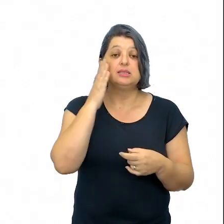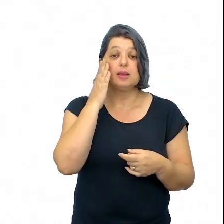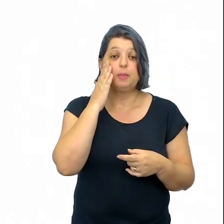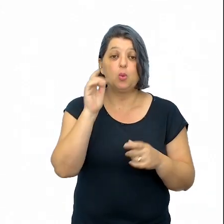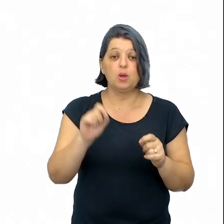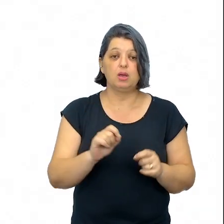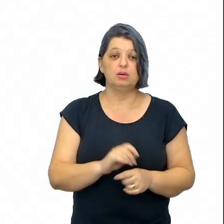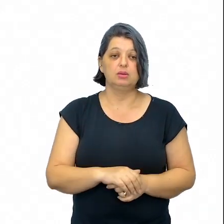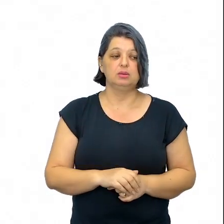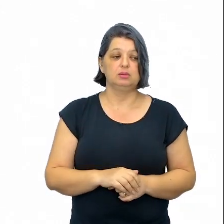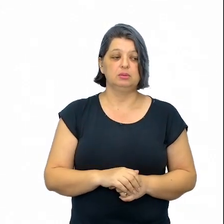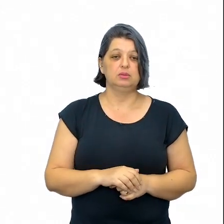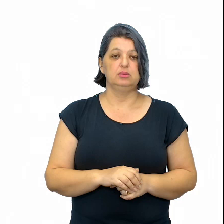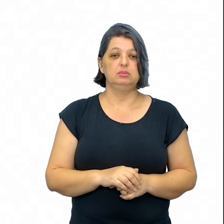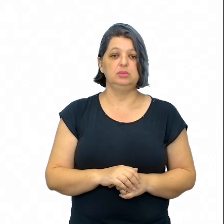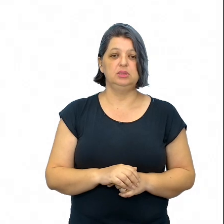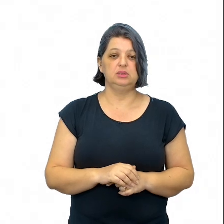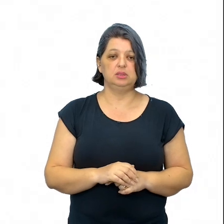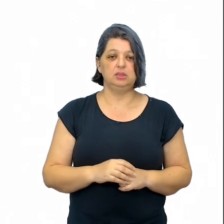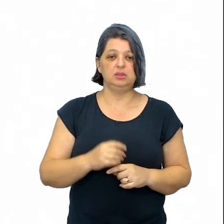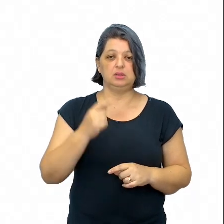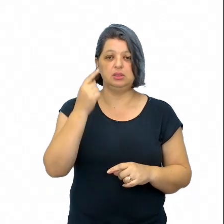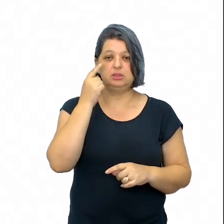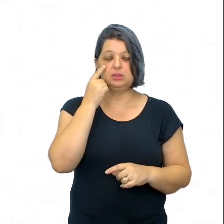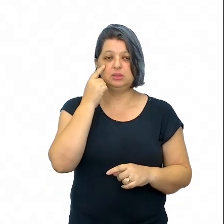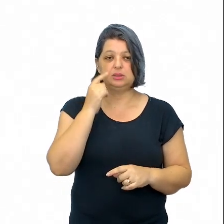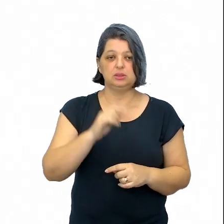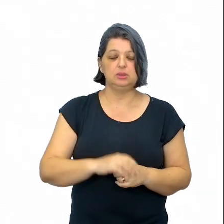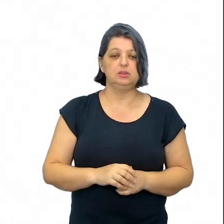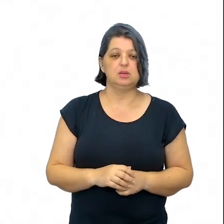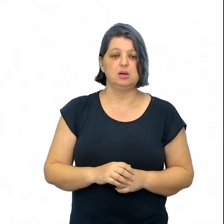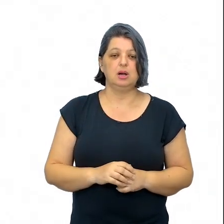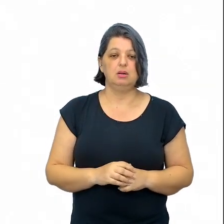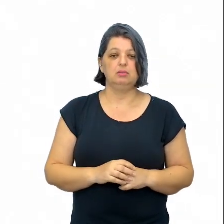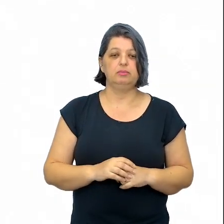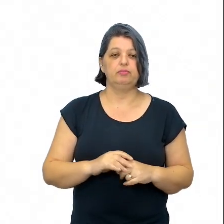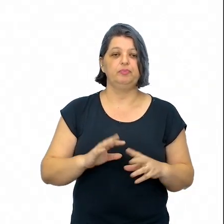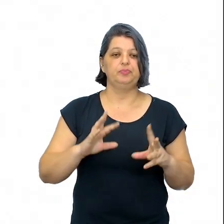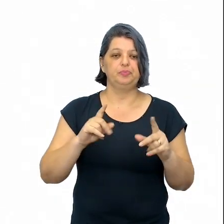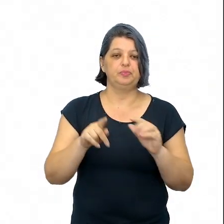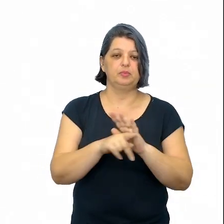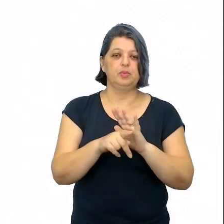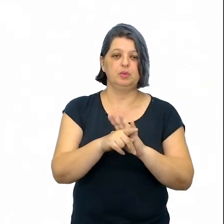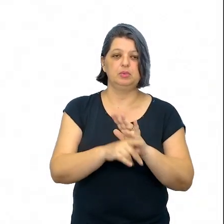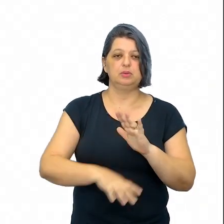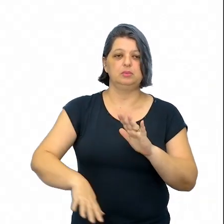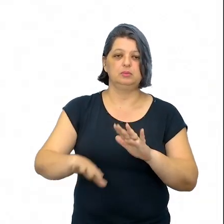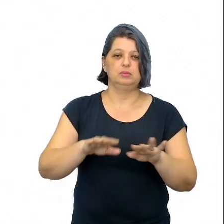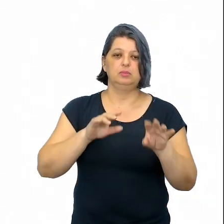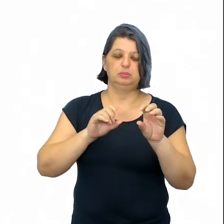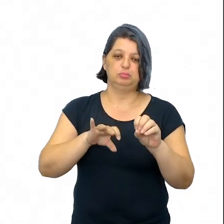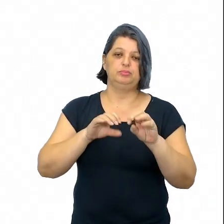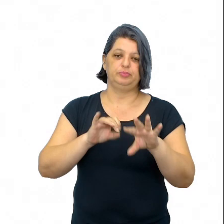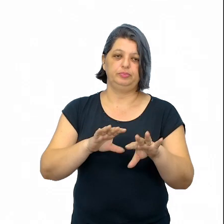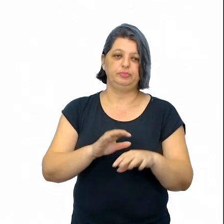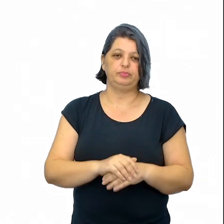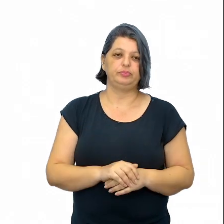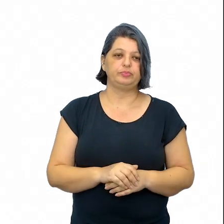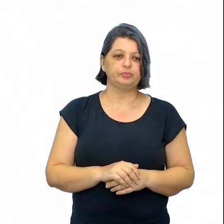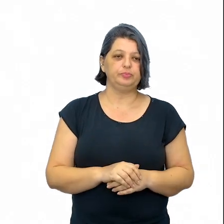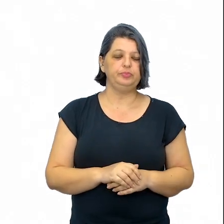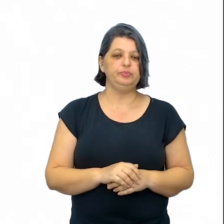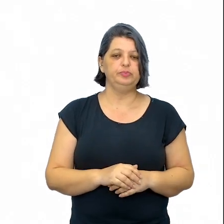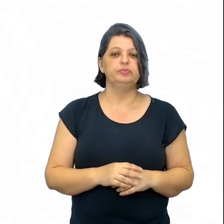para nós, né? Então, quando a gente fala disso, foi o que mais impactou na nossa educação. Como um todo, caracterizar os tipos